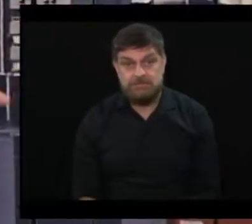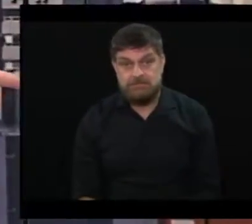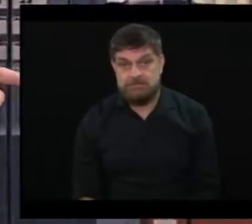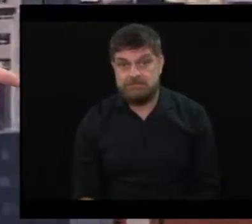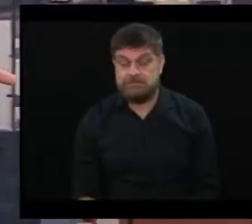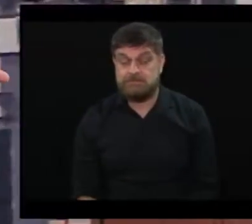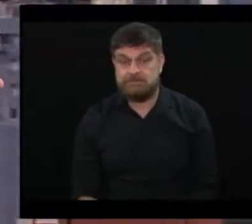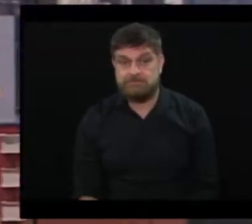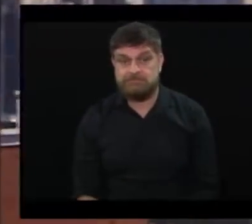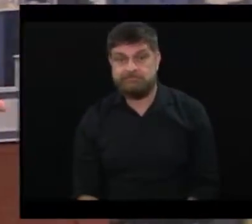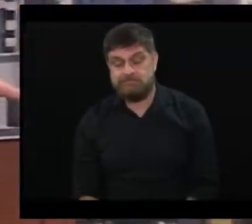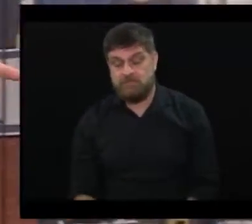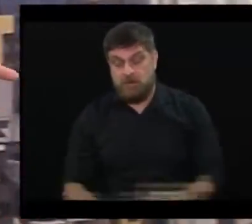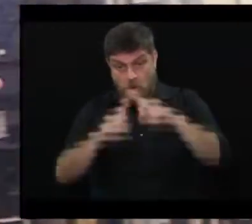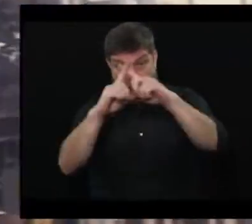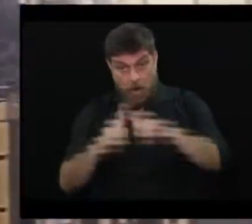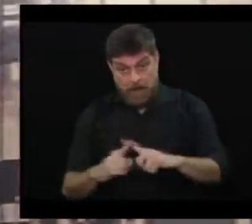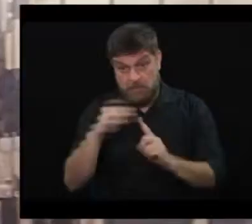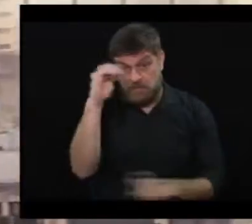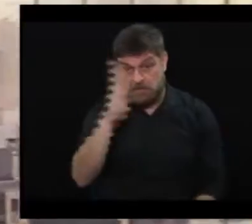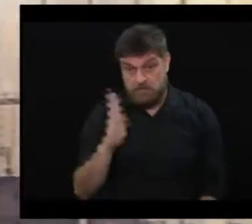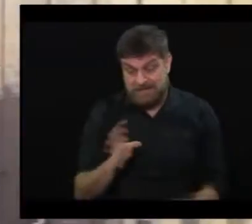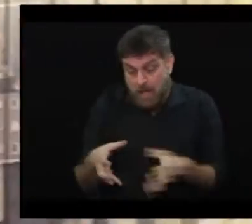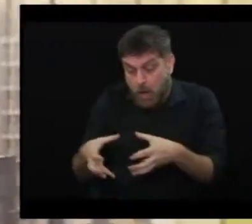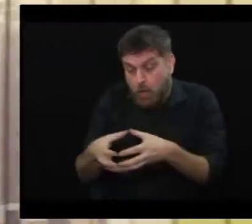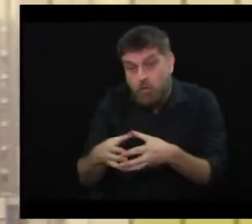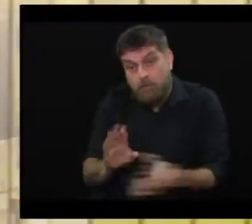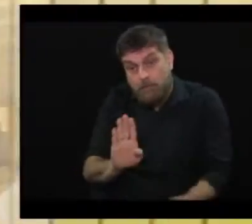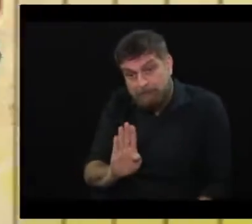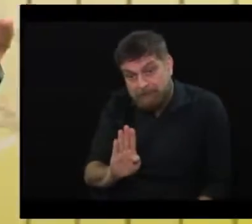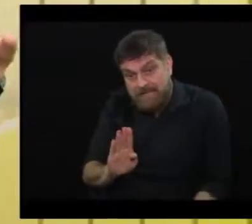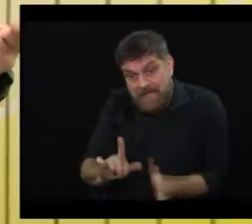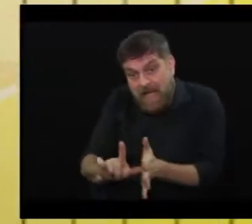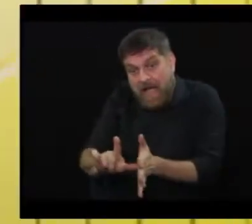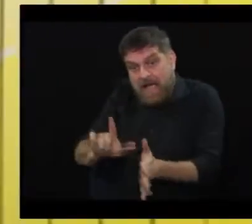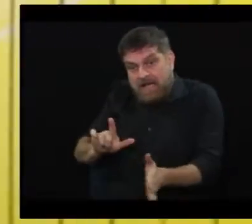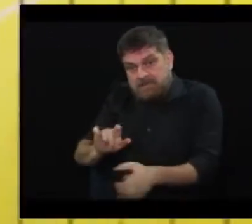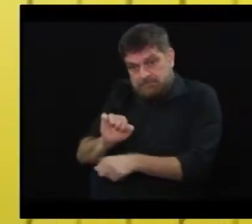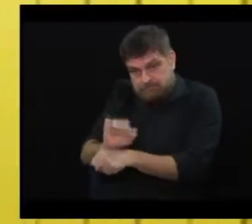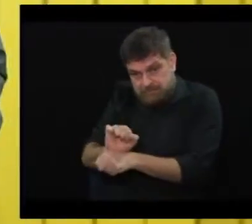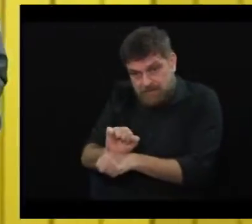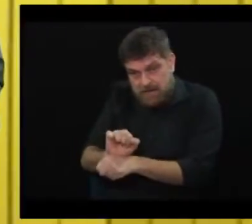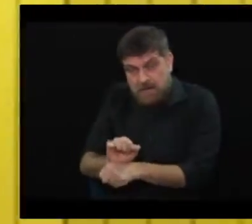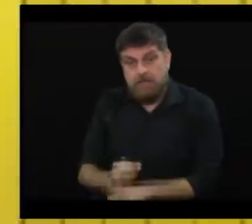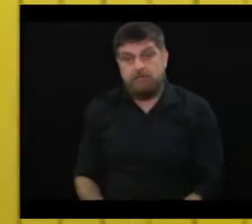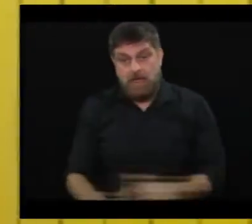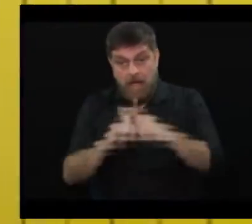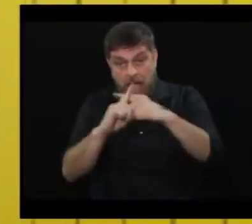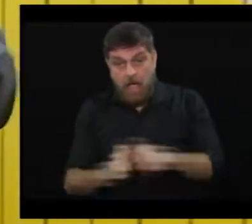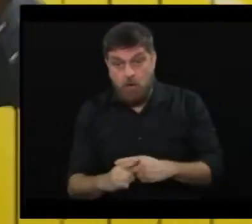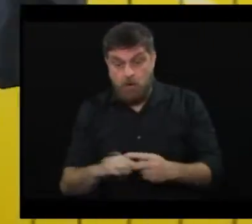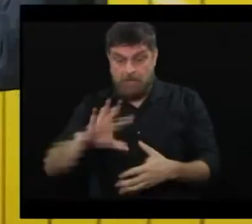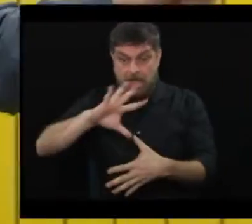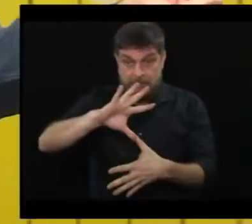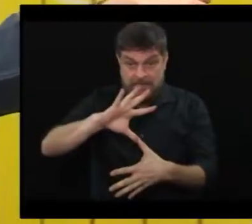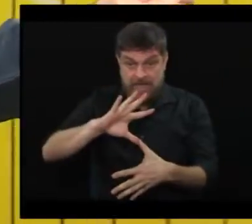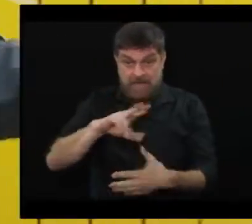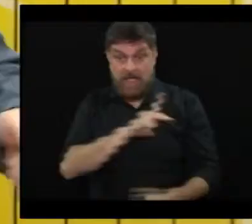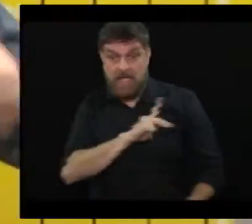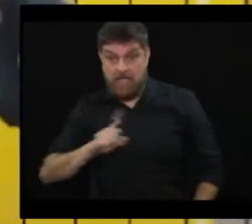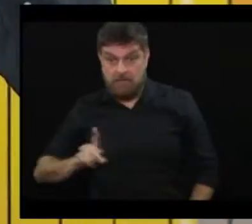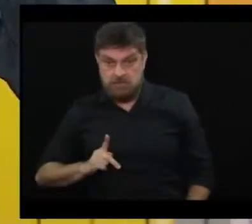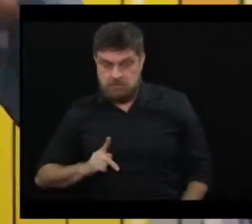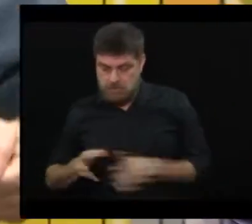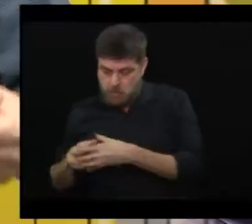Na última rodada do Campeonato Brasileiro da Série B, antes da parada para a Copa América, a Ponte Preta foi a